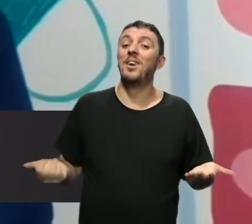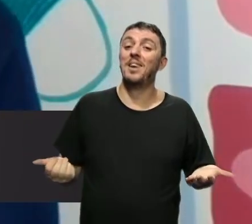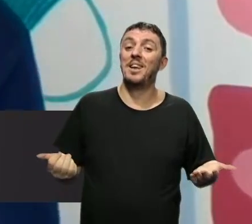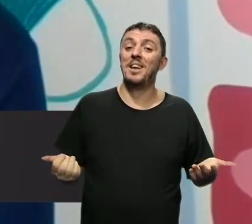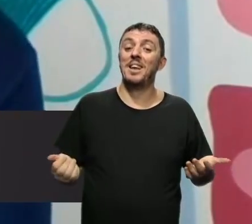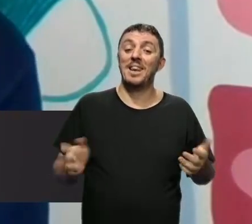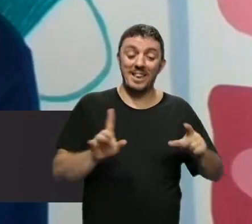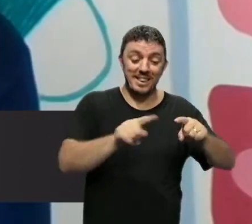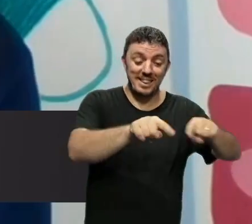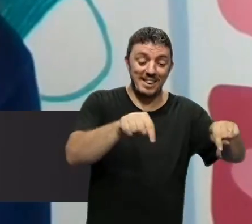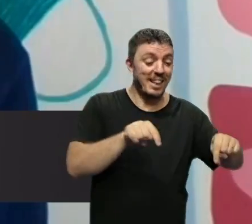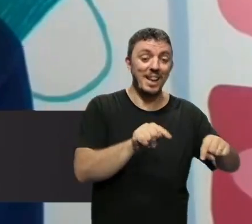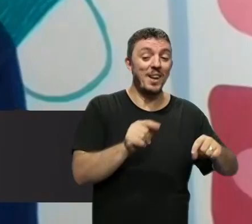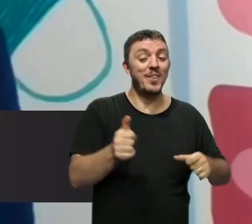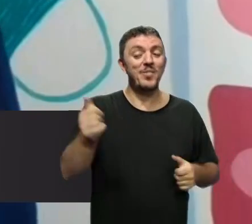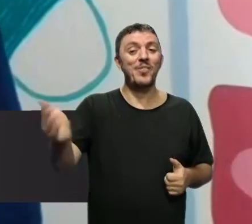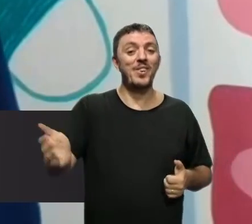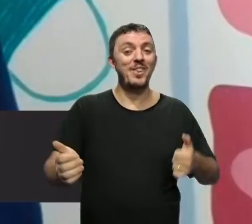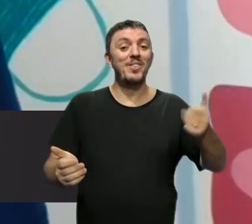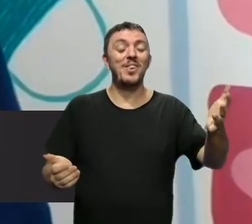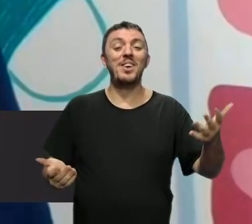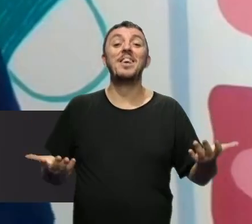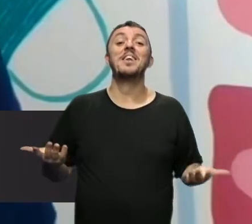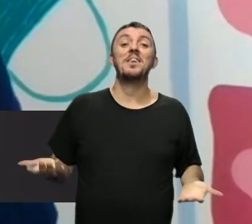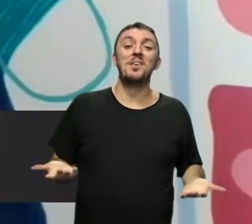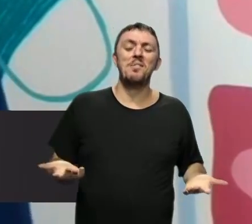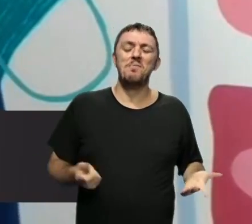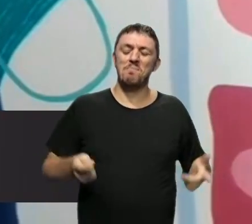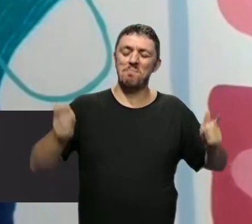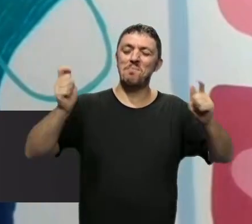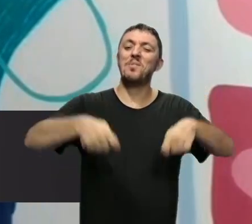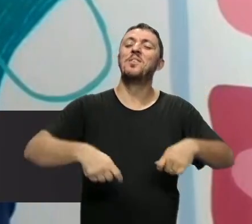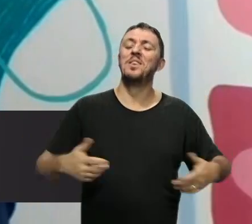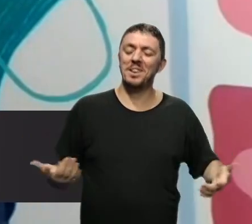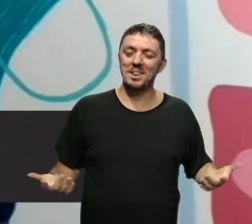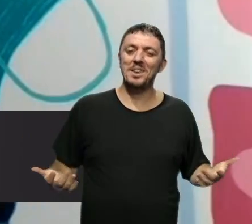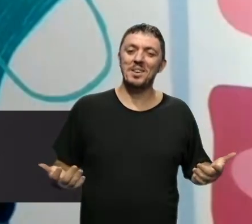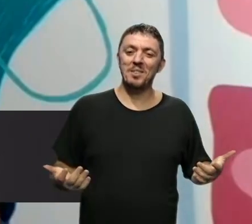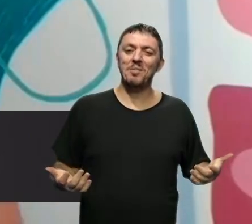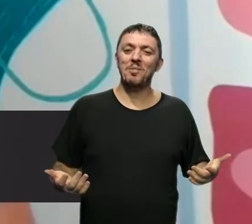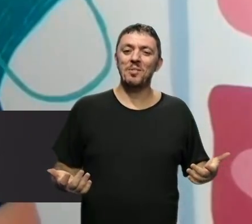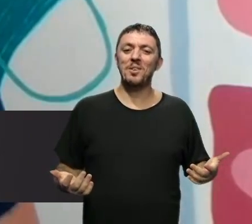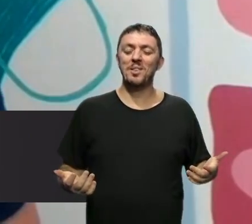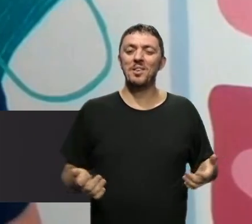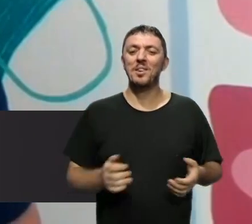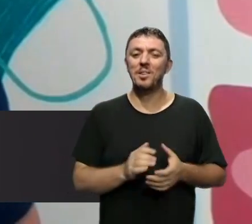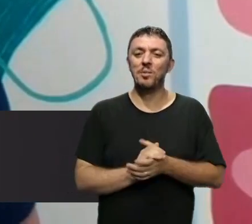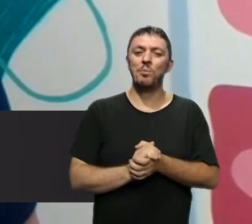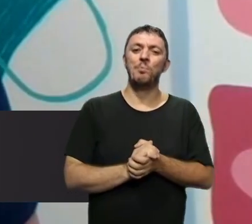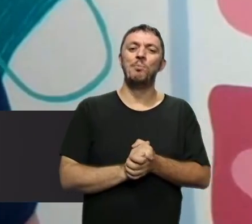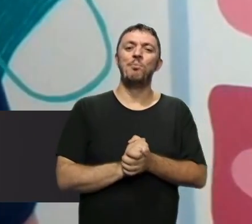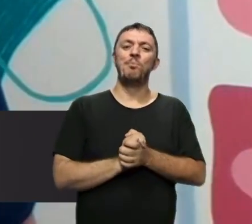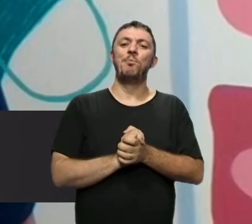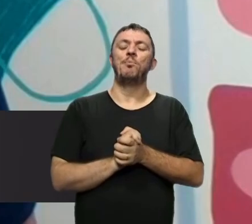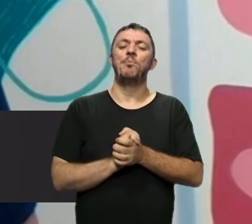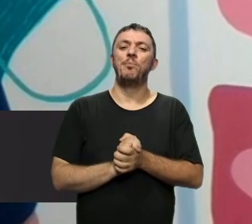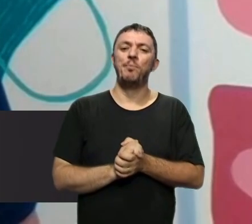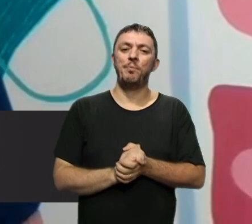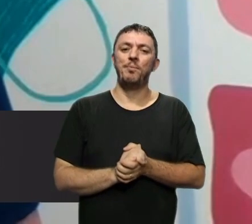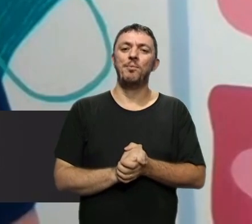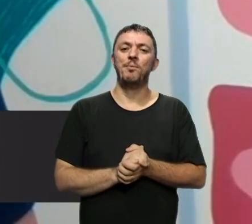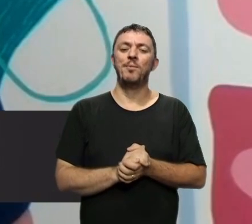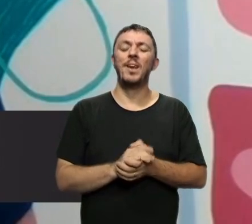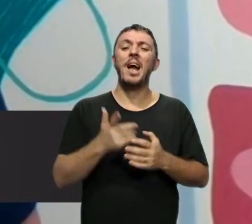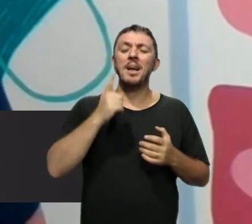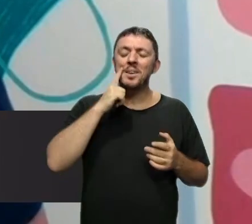do lado de fora? Porque é possível, é muito possível, e eu acho que esse é